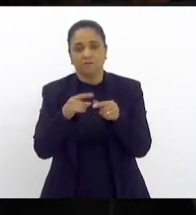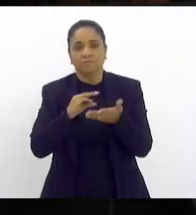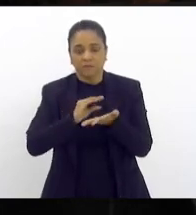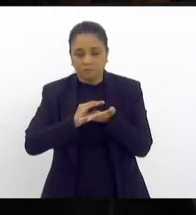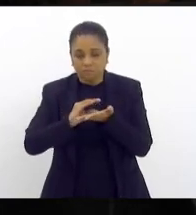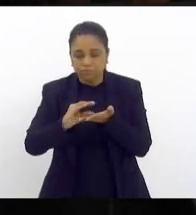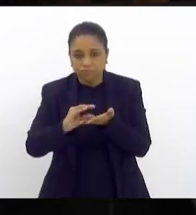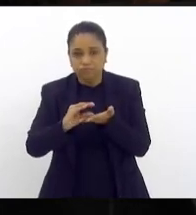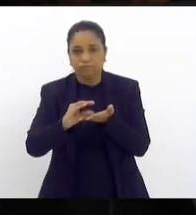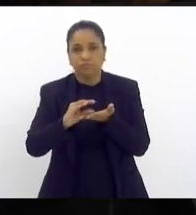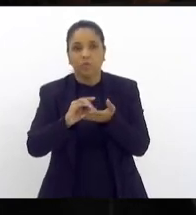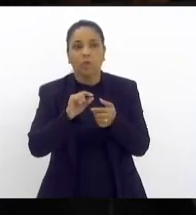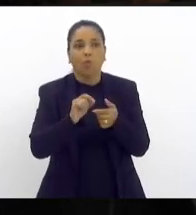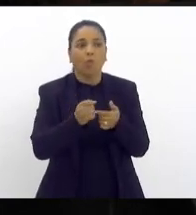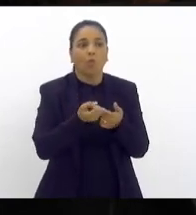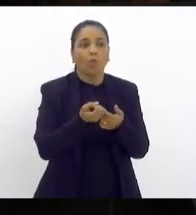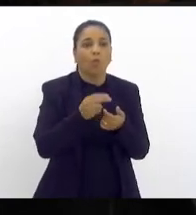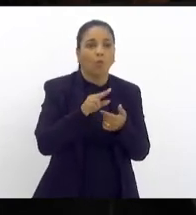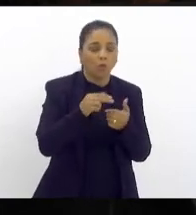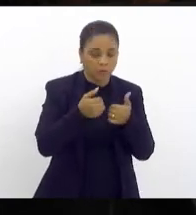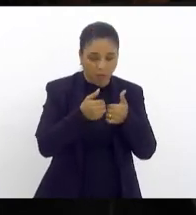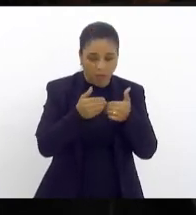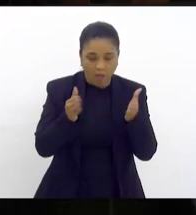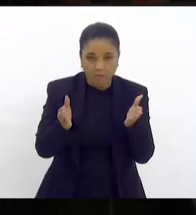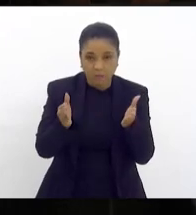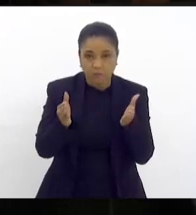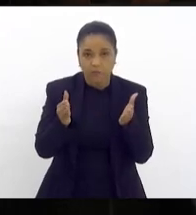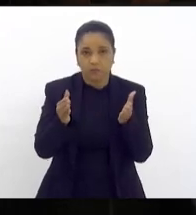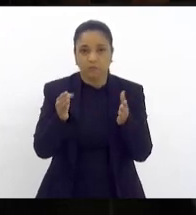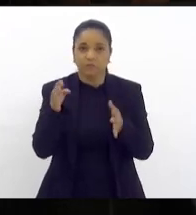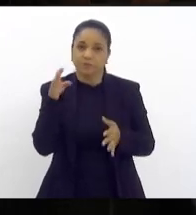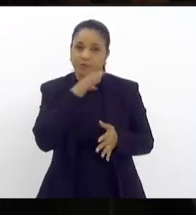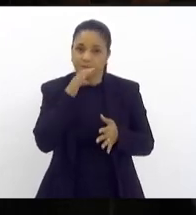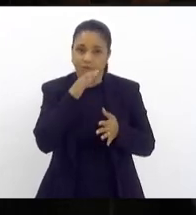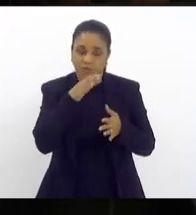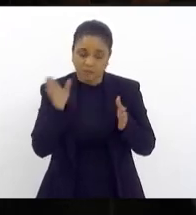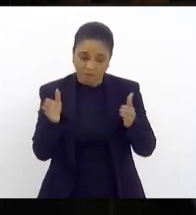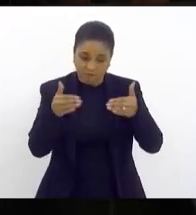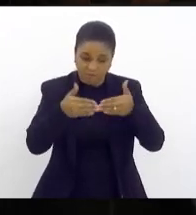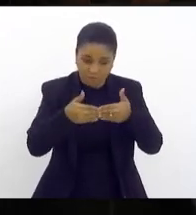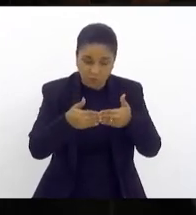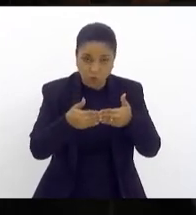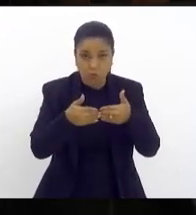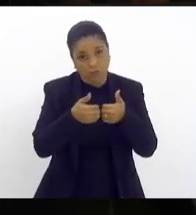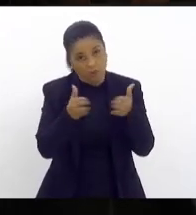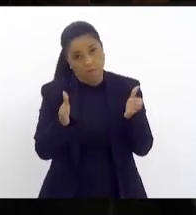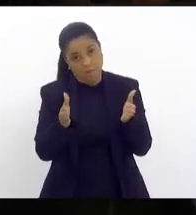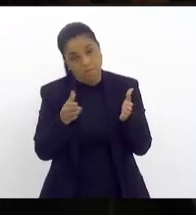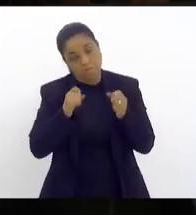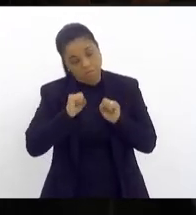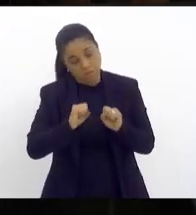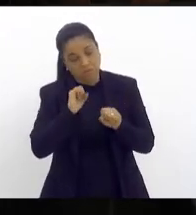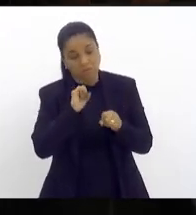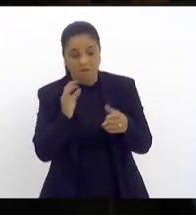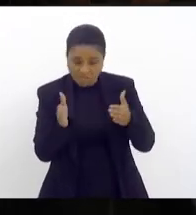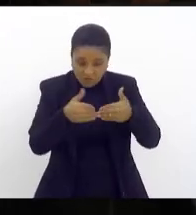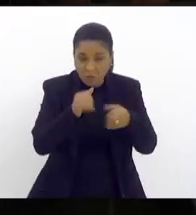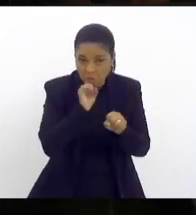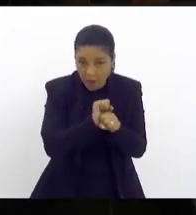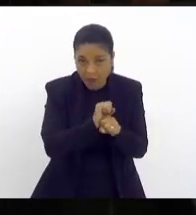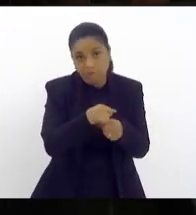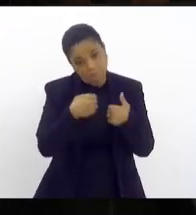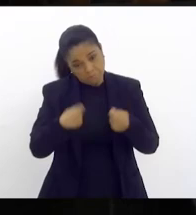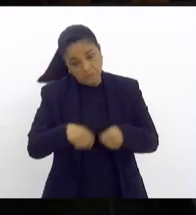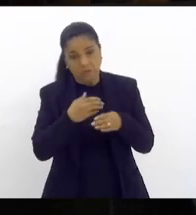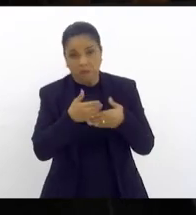ou na reabertura de algumas emergências que foram fechadas que estão fechadas que estão paralisadas ou na retomada